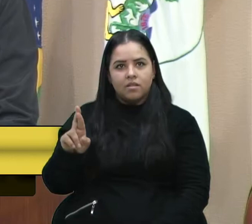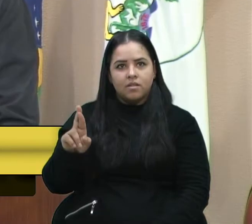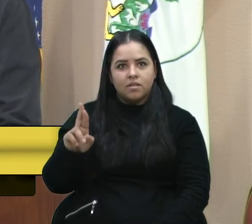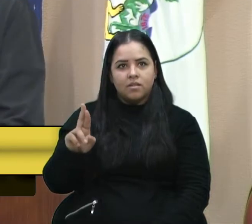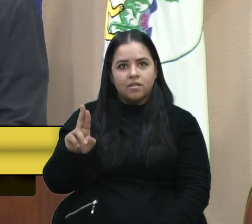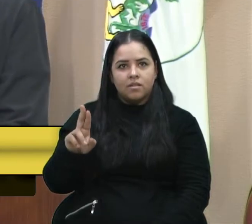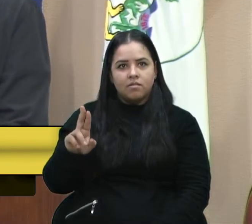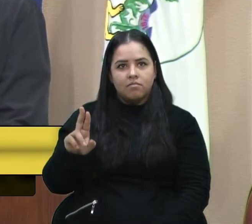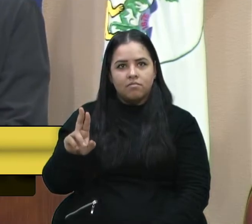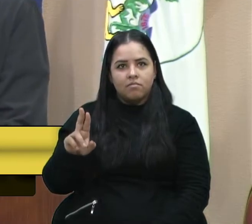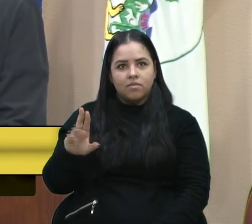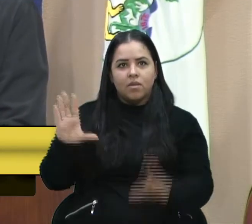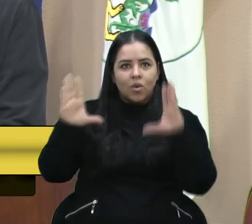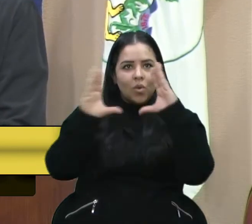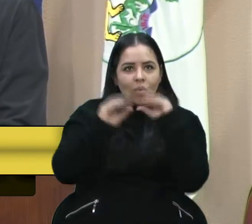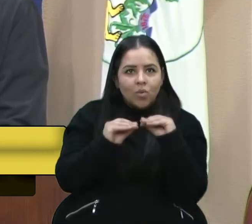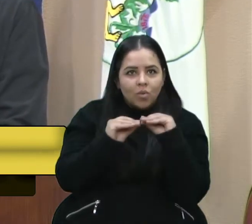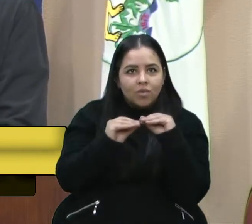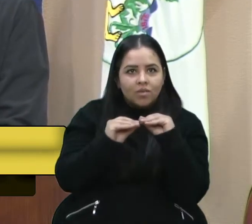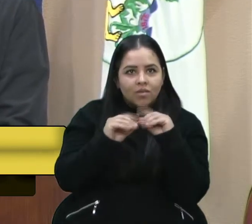apagou tudo na nossa tela?